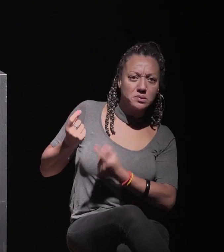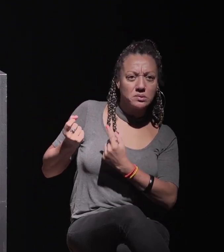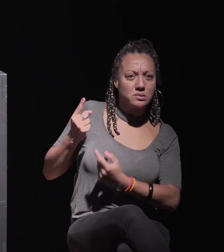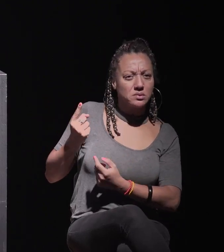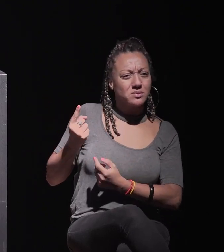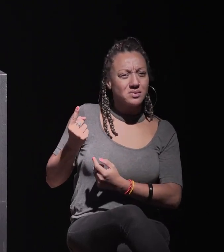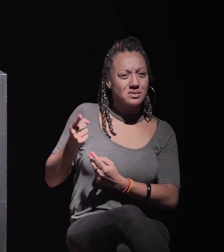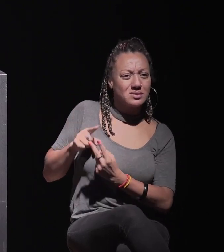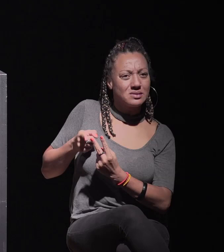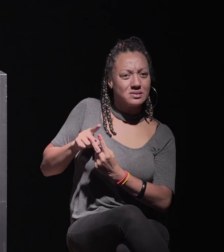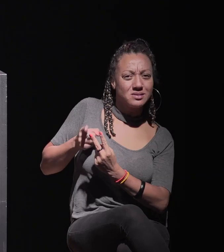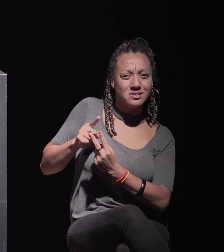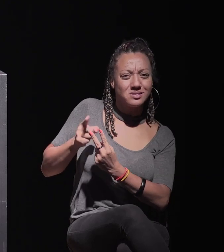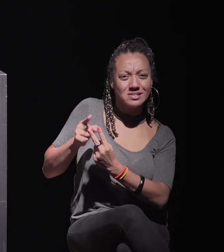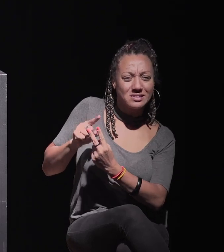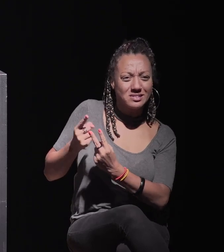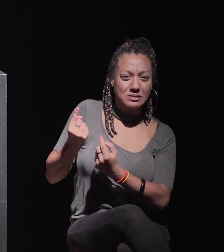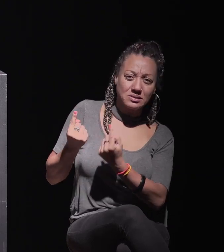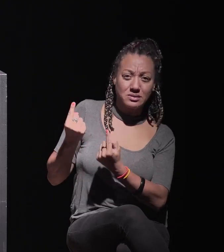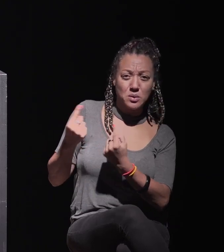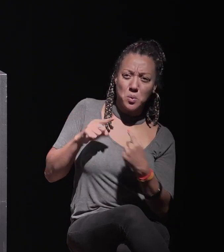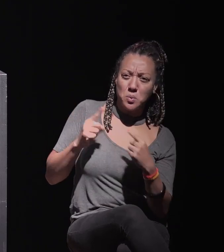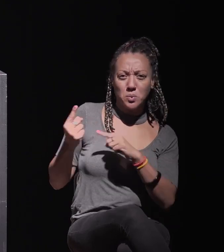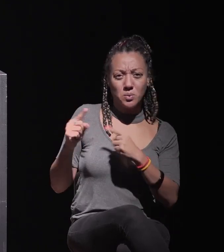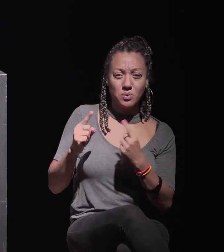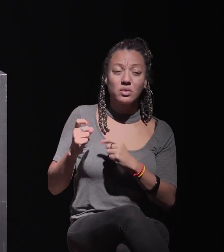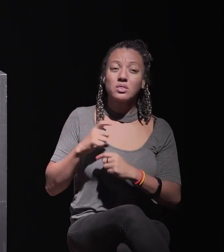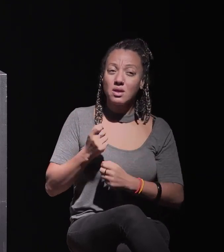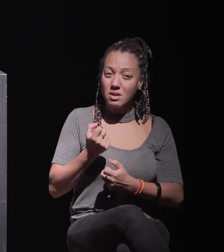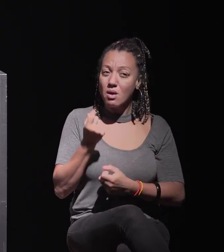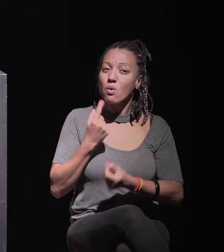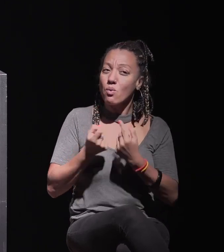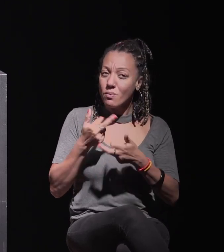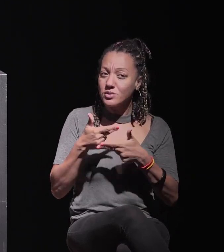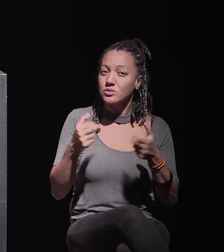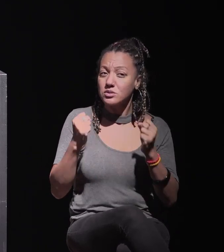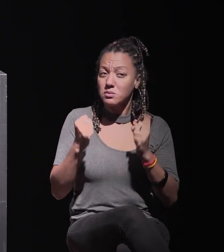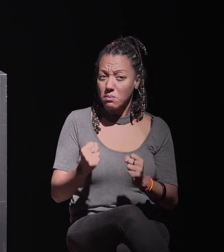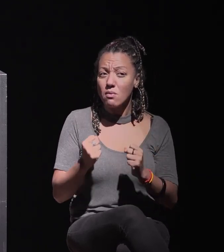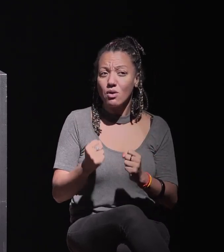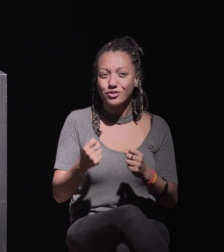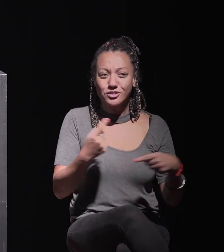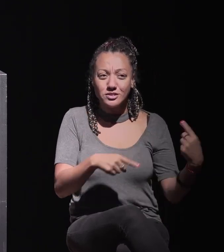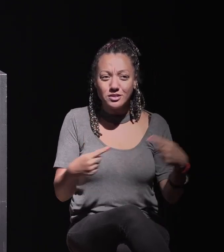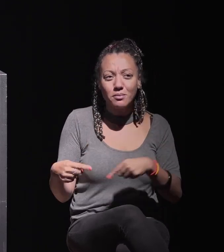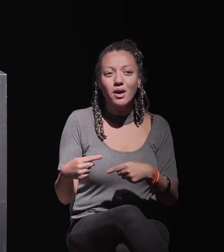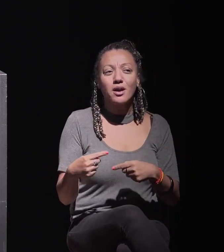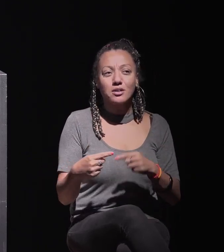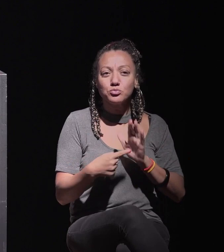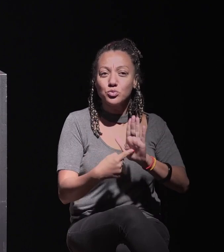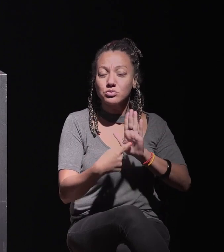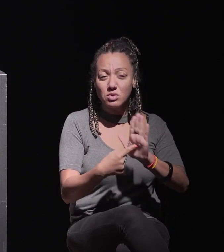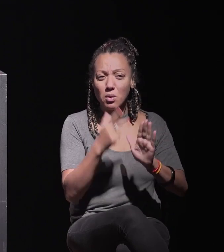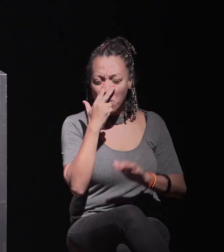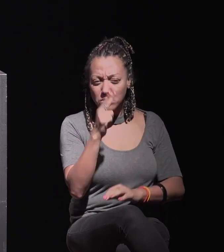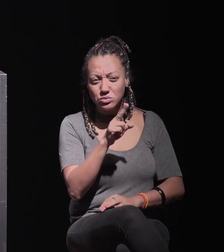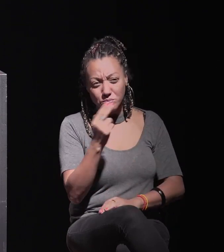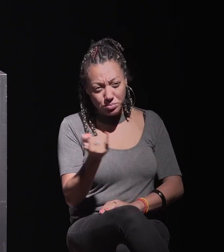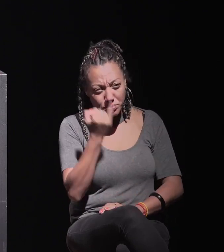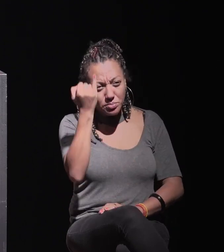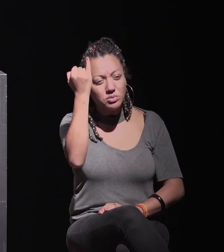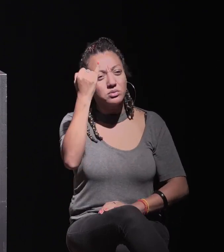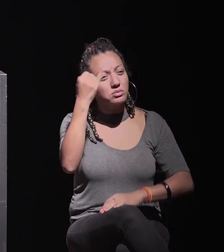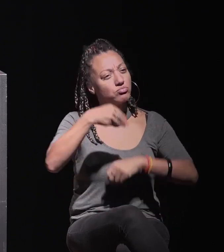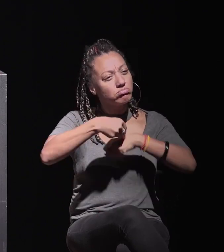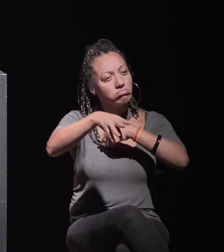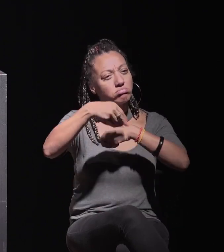hoje a gente lida com elas. Alguns dedos podem ser apontados no debate de hoje, e eu acho que é importante que eles apareçam. A gente está